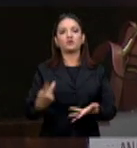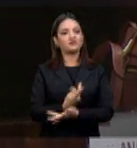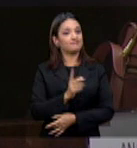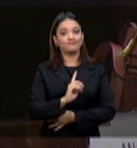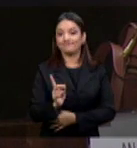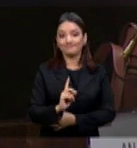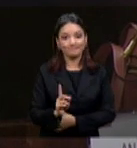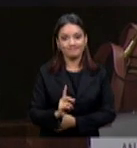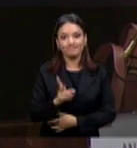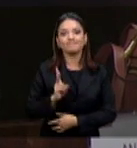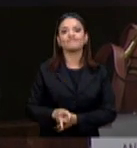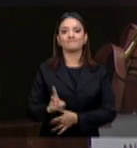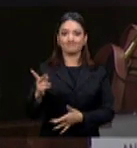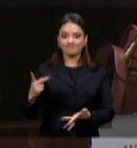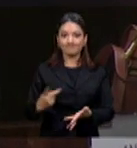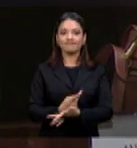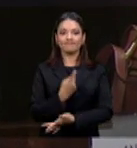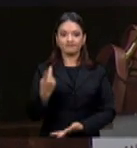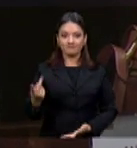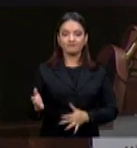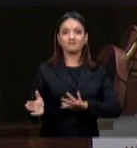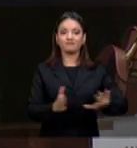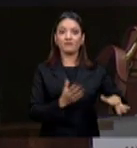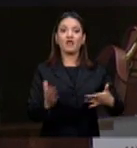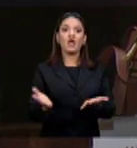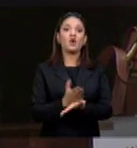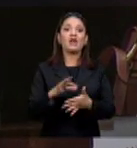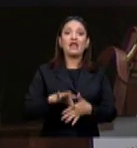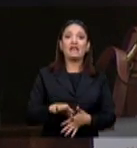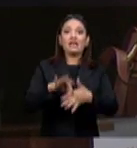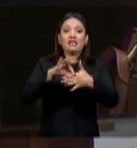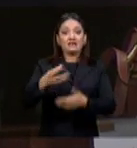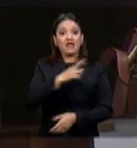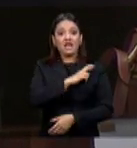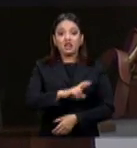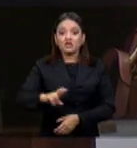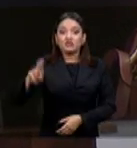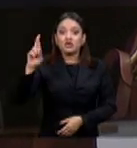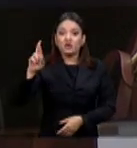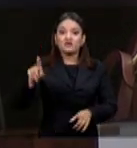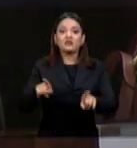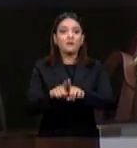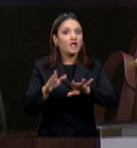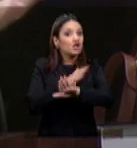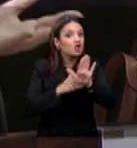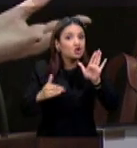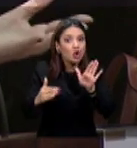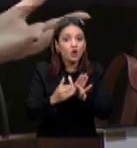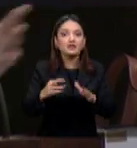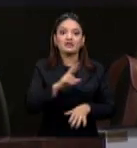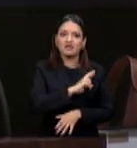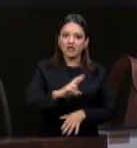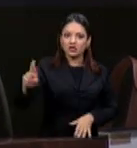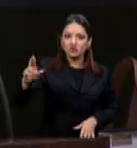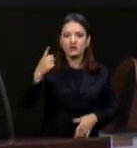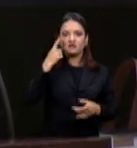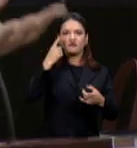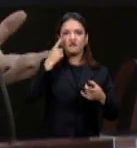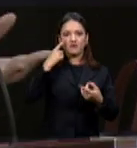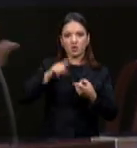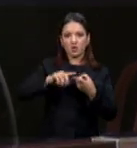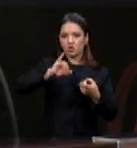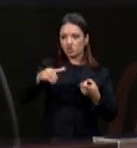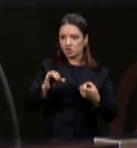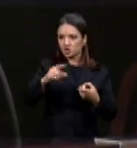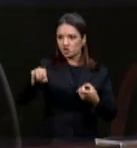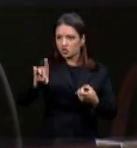não parou de acontecer. Líderes religiosos são outros que, em muitos casos, e em todas as religiões, a gente viu o caso do João de Deus com